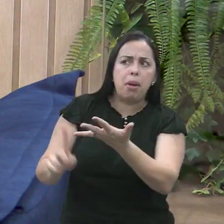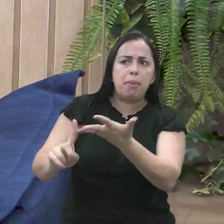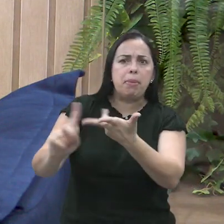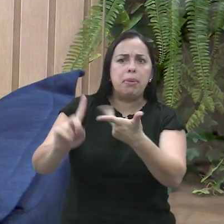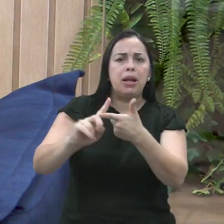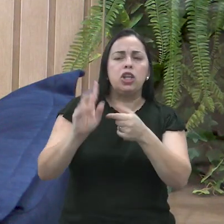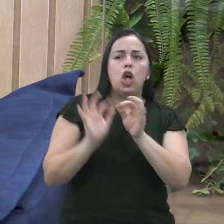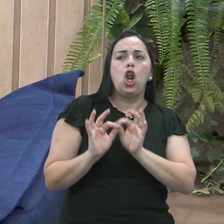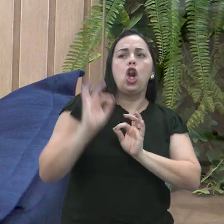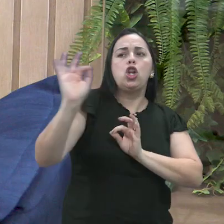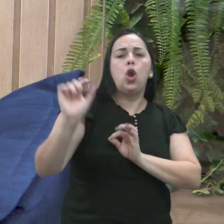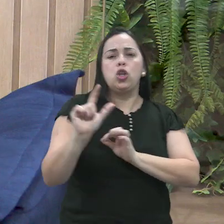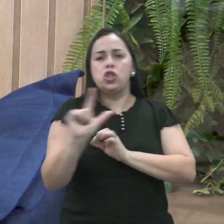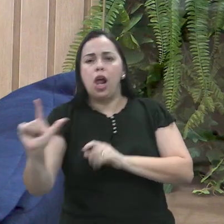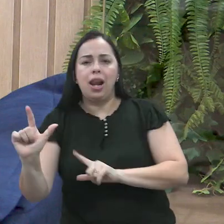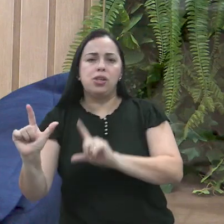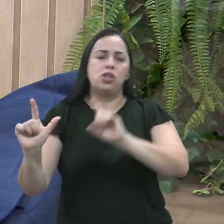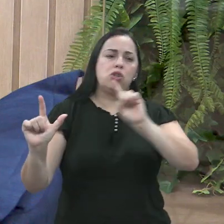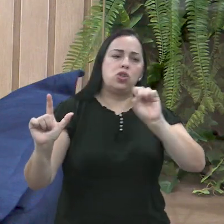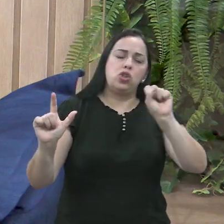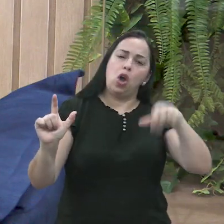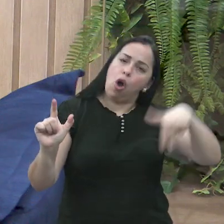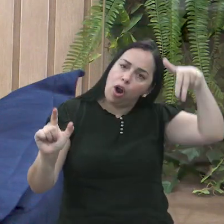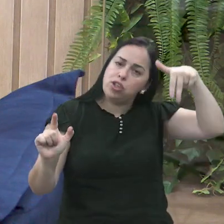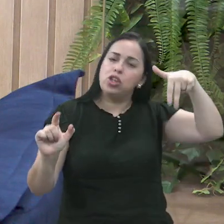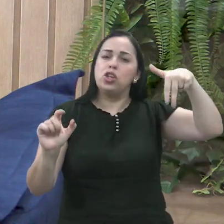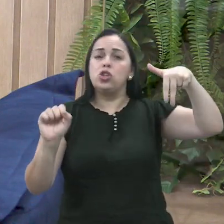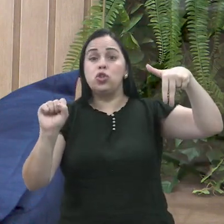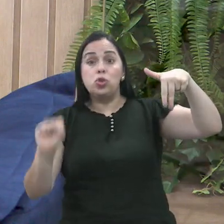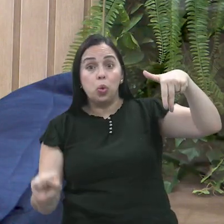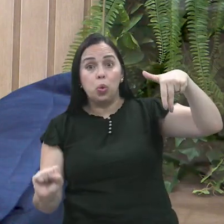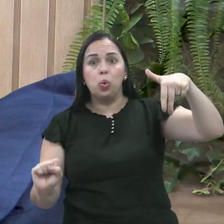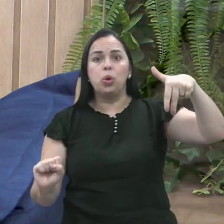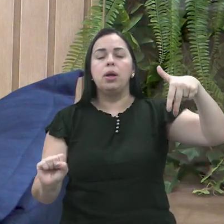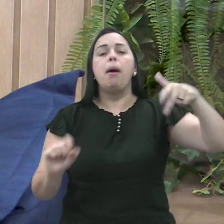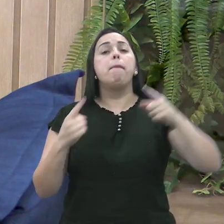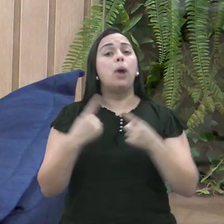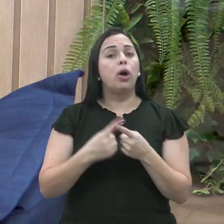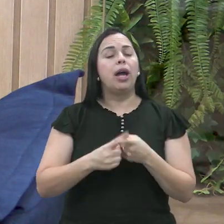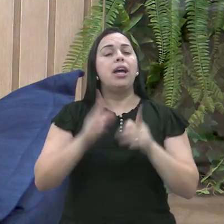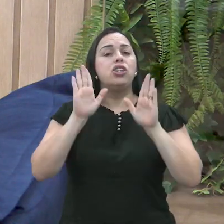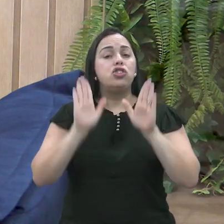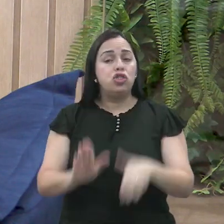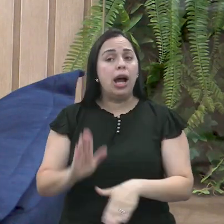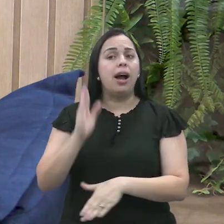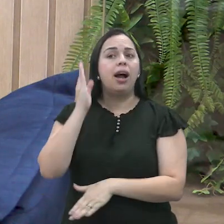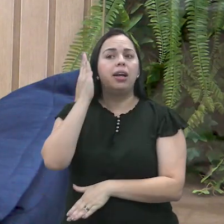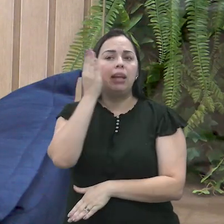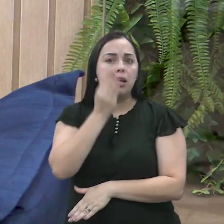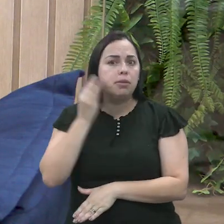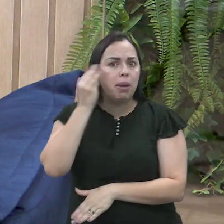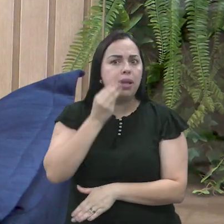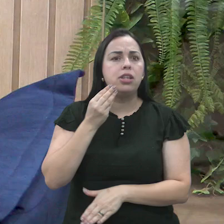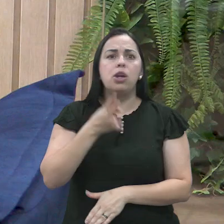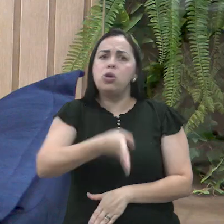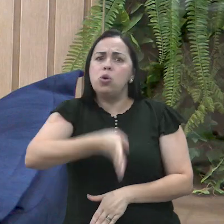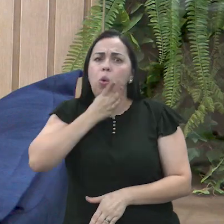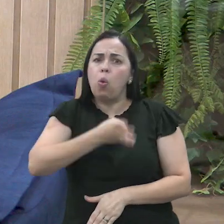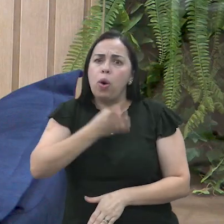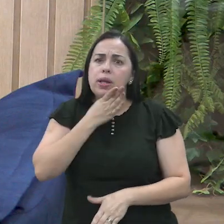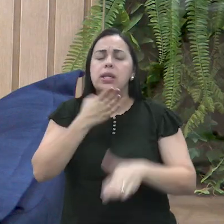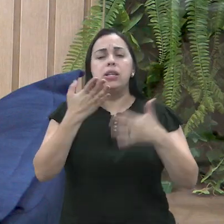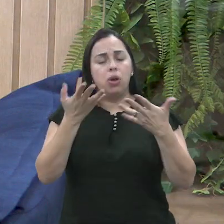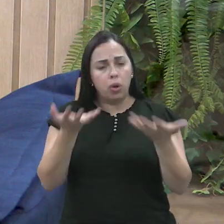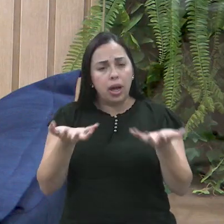eu sinto as dores e as necessidades das pessoas que moram na Zona Leste, que moram na Zona Norte, Zona Sul, porque eu já estive lá e fui muito